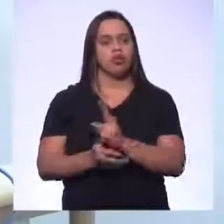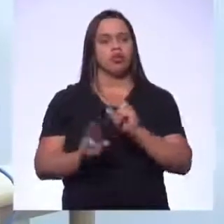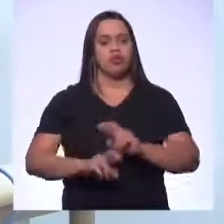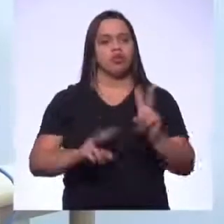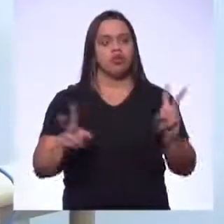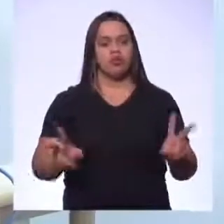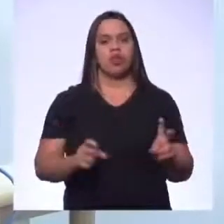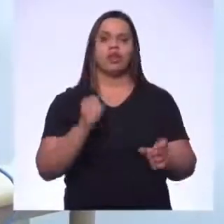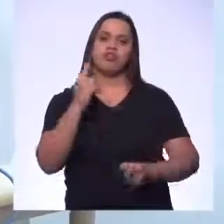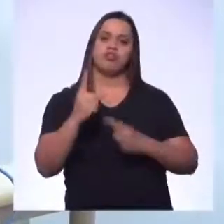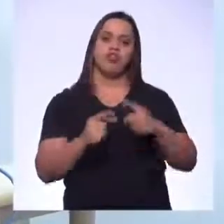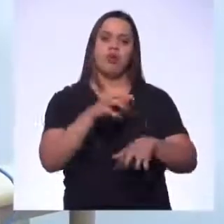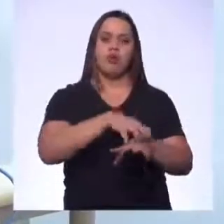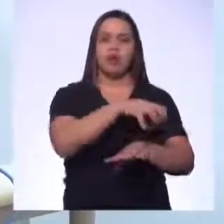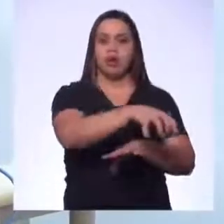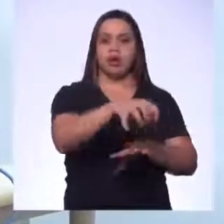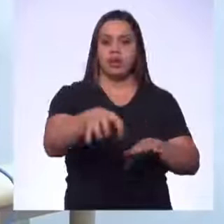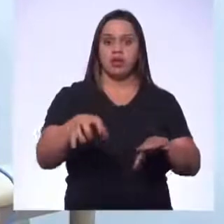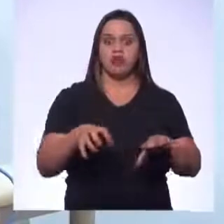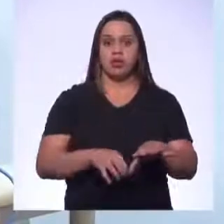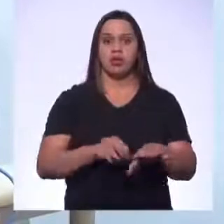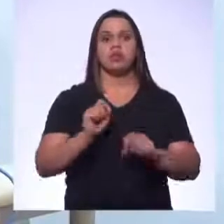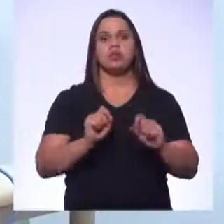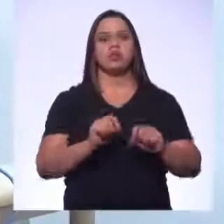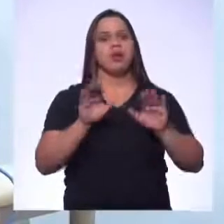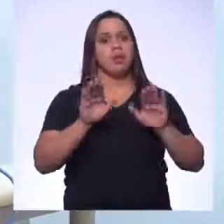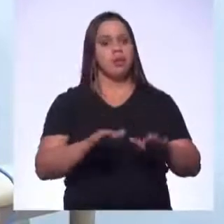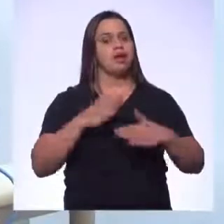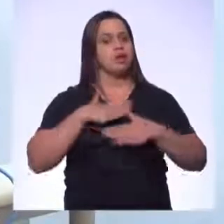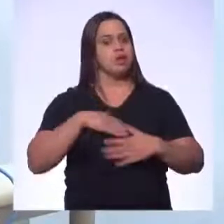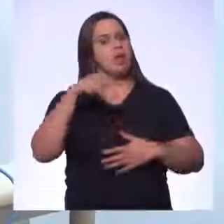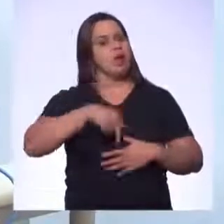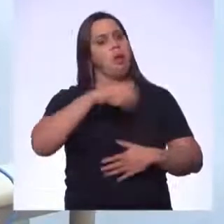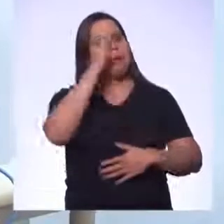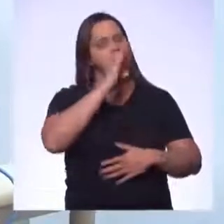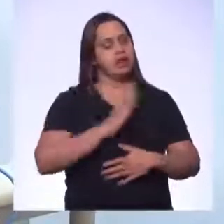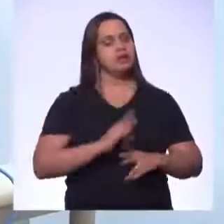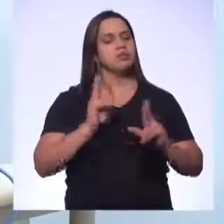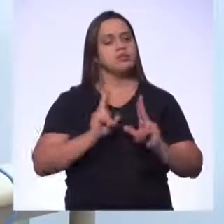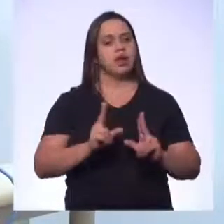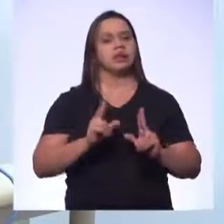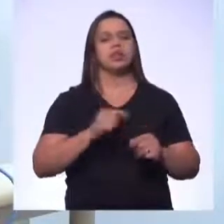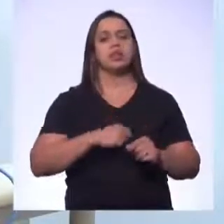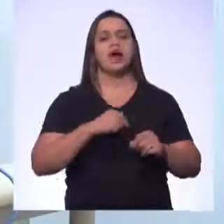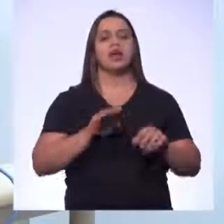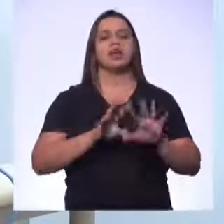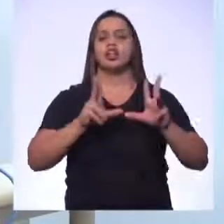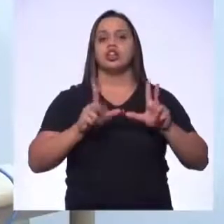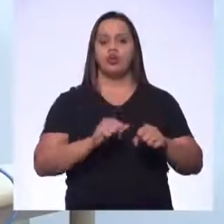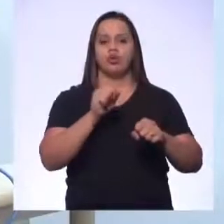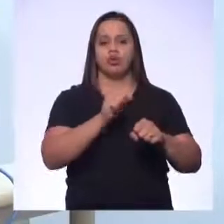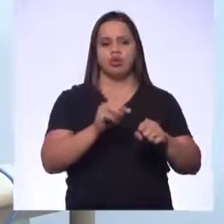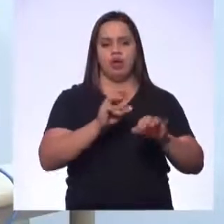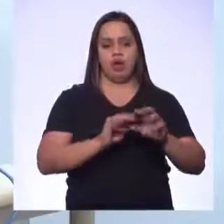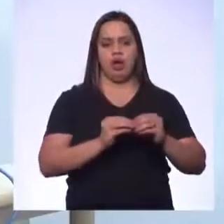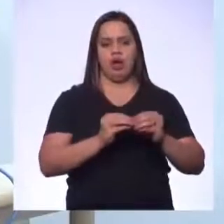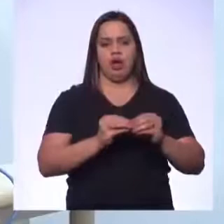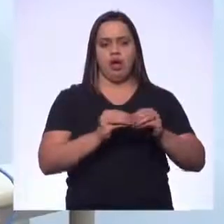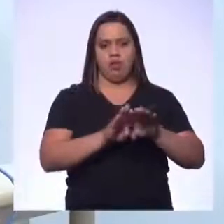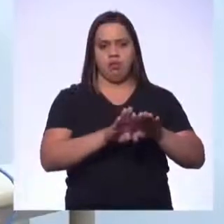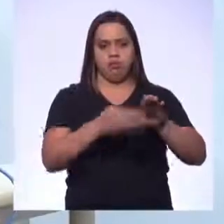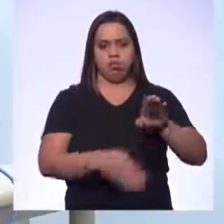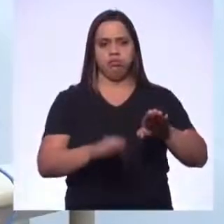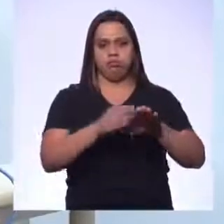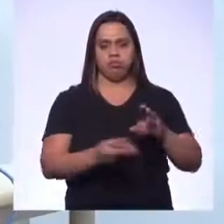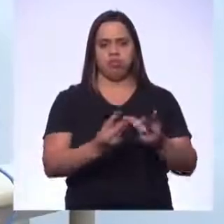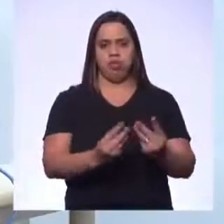diferentemente de algumas regiões que são mais tranquilas, como é o caso do Brasil, e aí o processo erosivo vai desgastando o solo. Tudo bem? Vamos ver aí